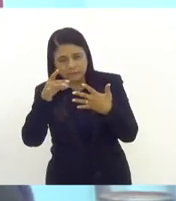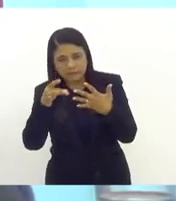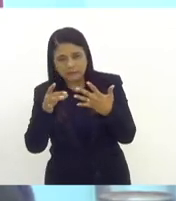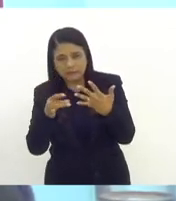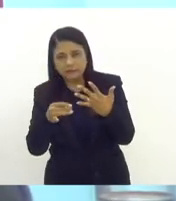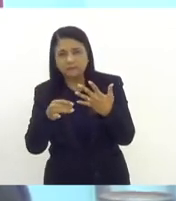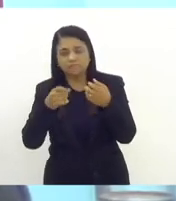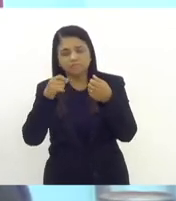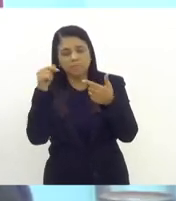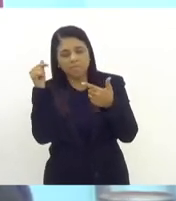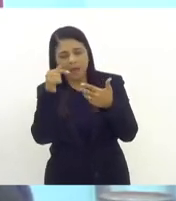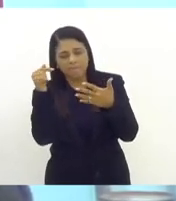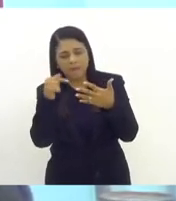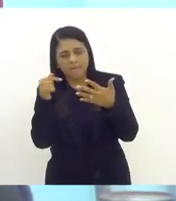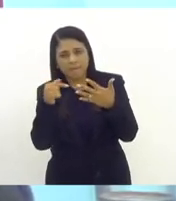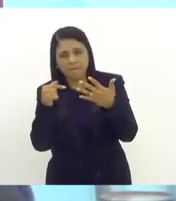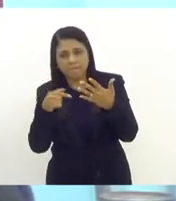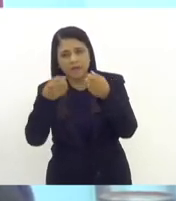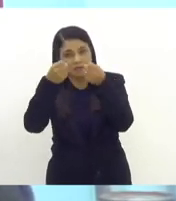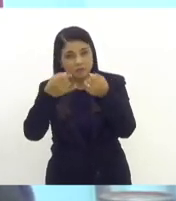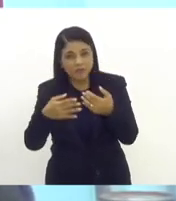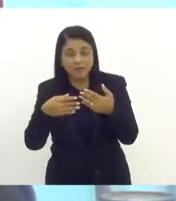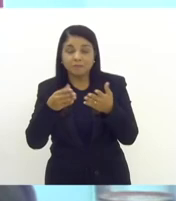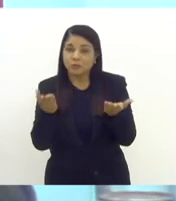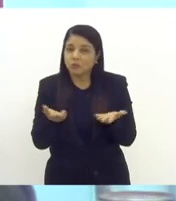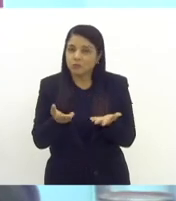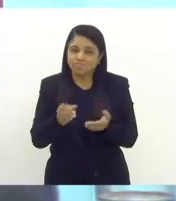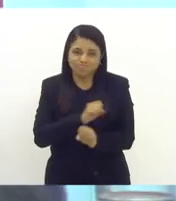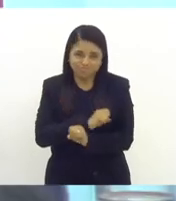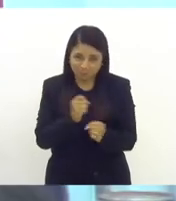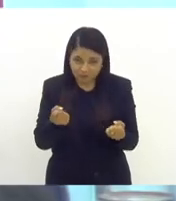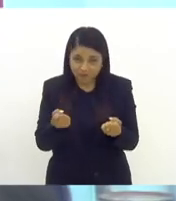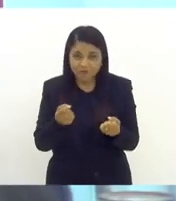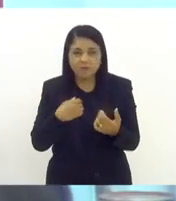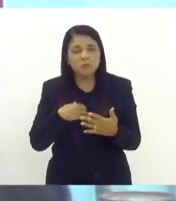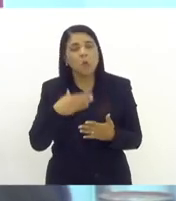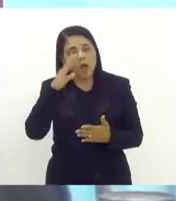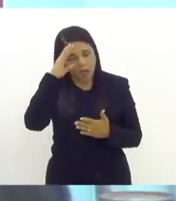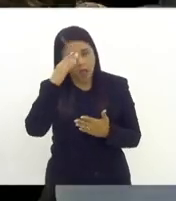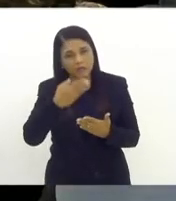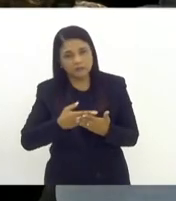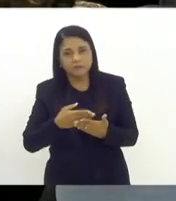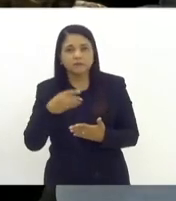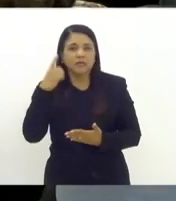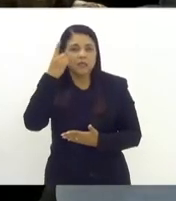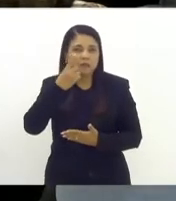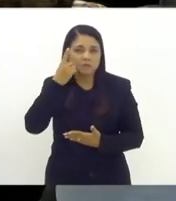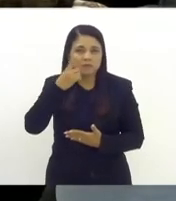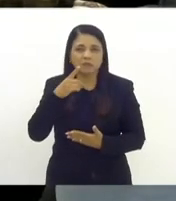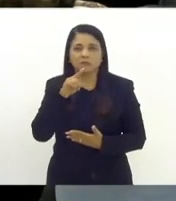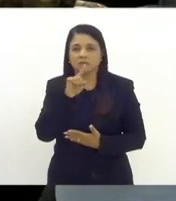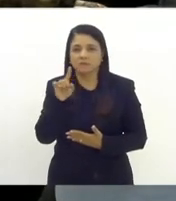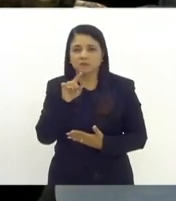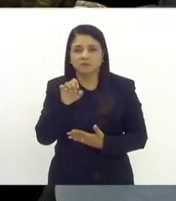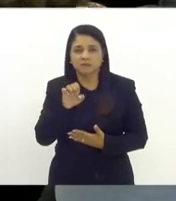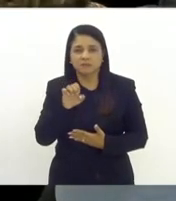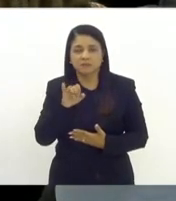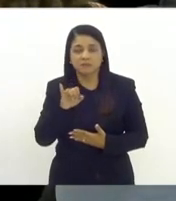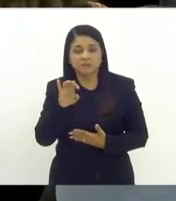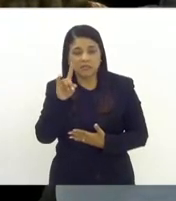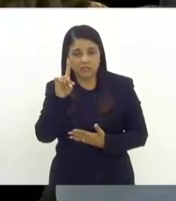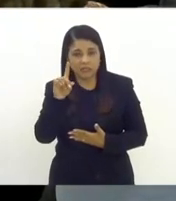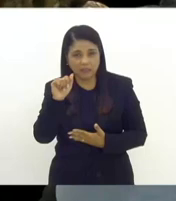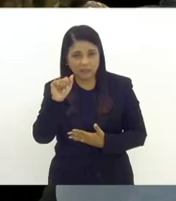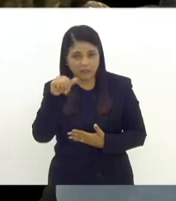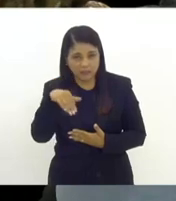ponta a ponta mas não vai não é nessa oportunidade mas eu acredito aí que deputados ainda vai surgir isso pra gente poder colocar